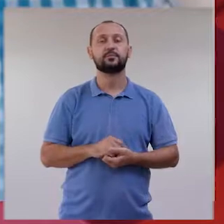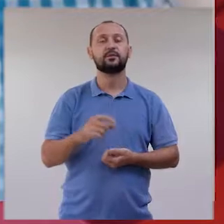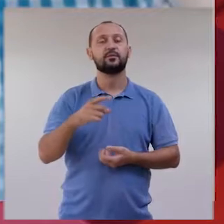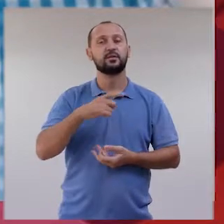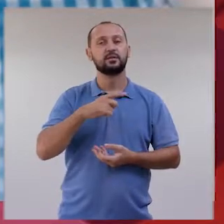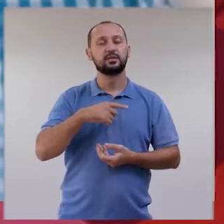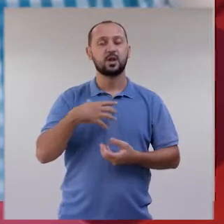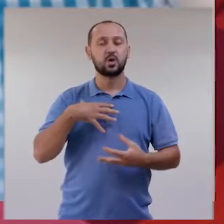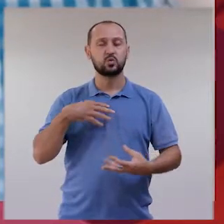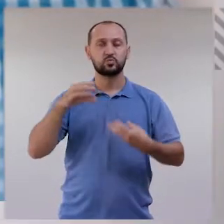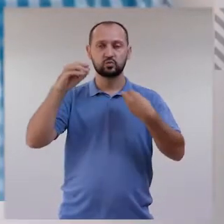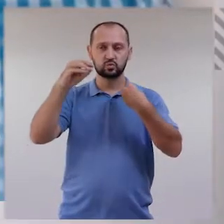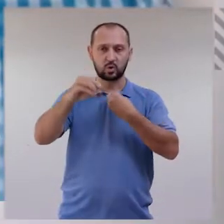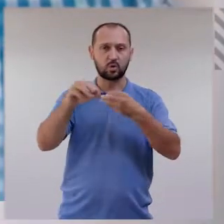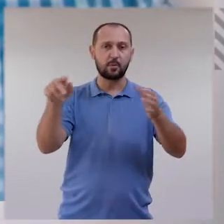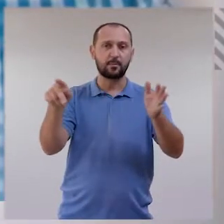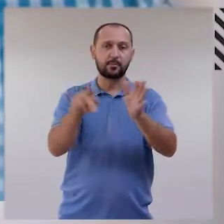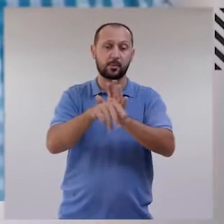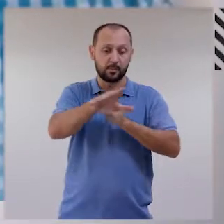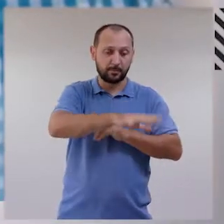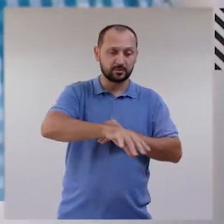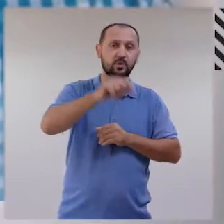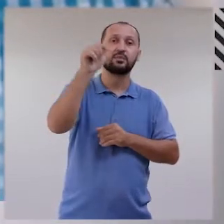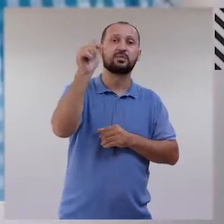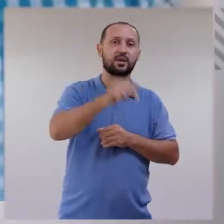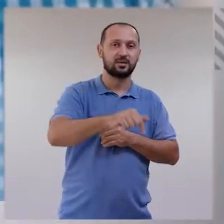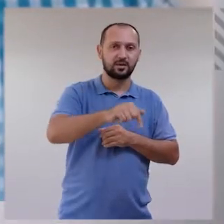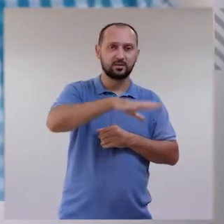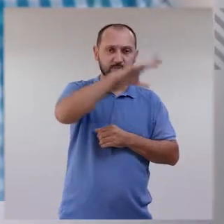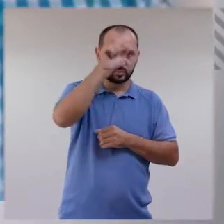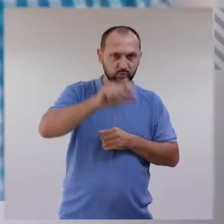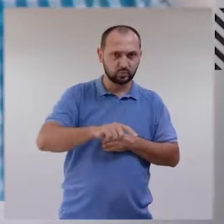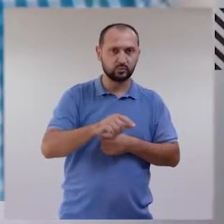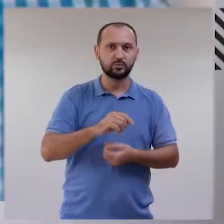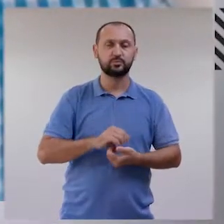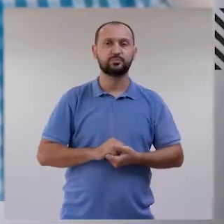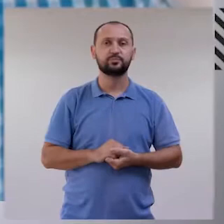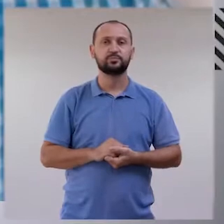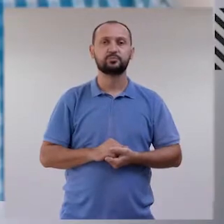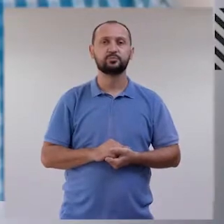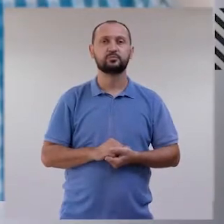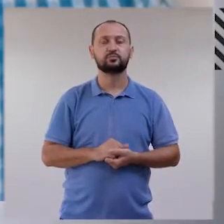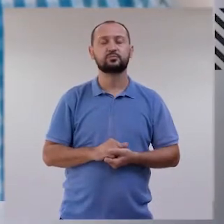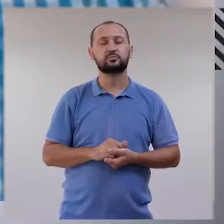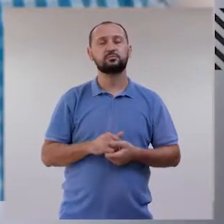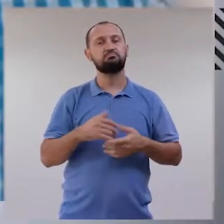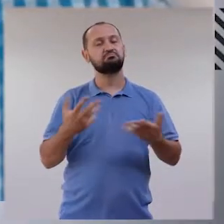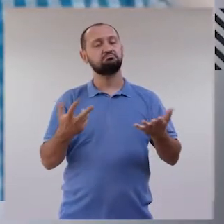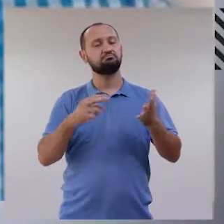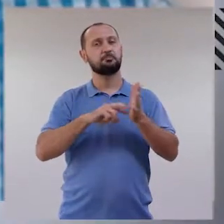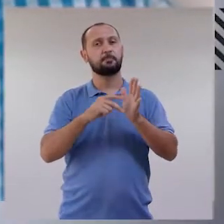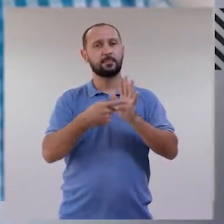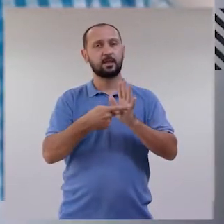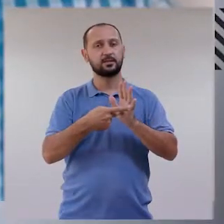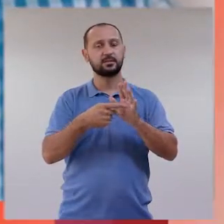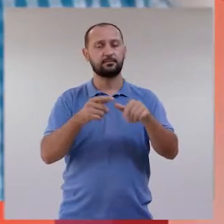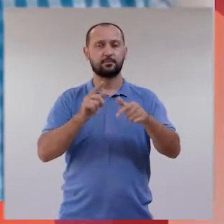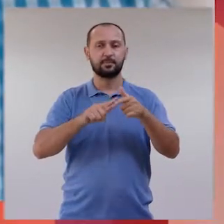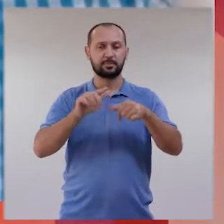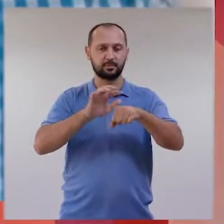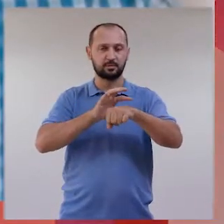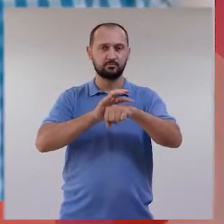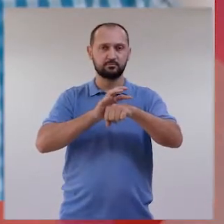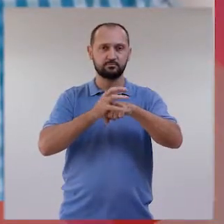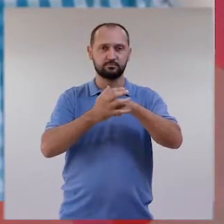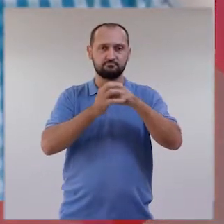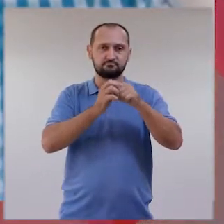Sul vá ter os seus órgãos direcionados para uma pessoa daqui do estado. E, de certa forma, a